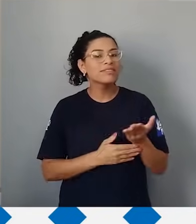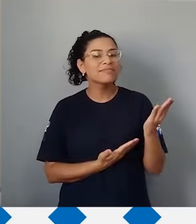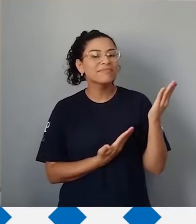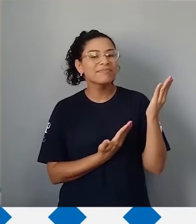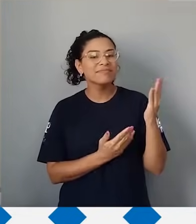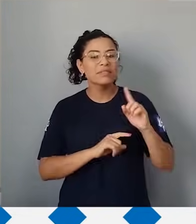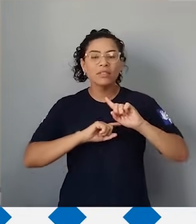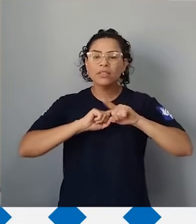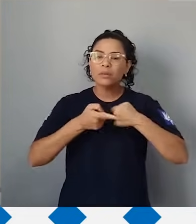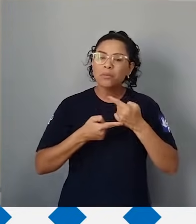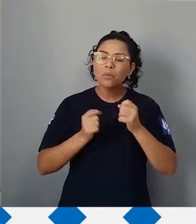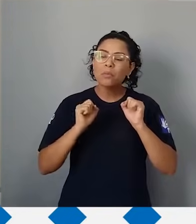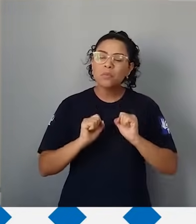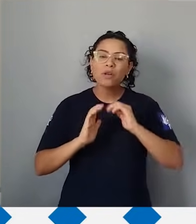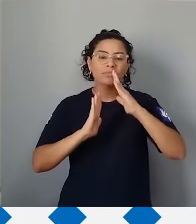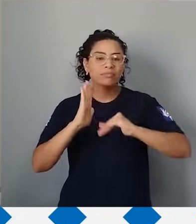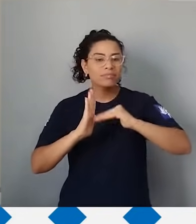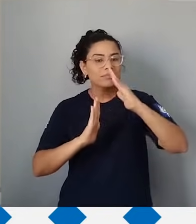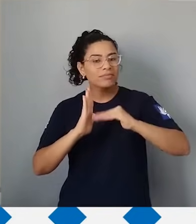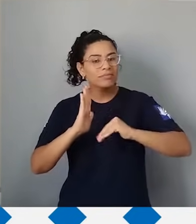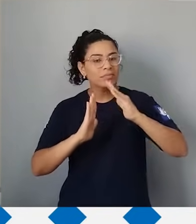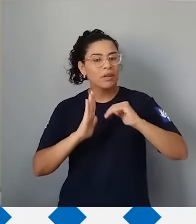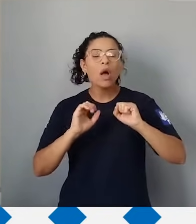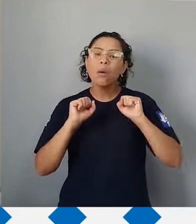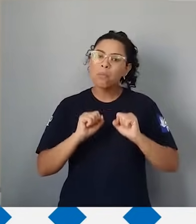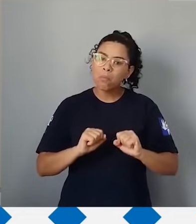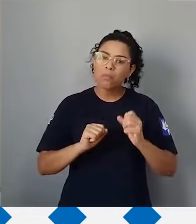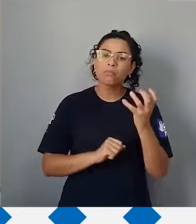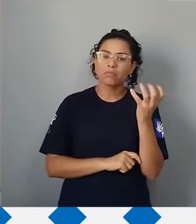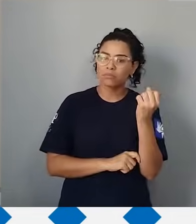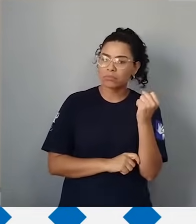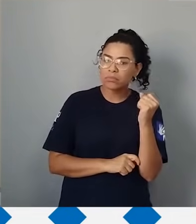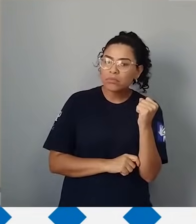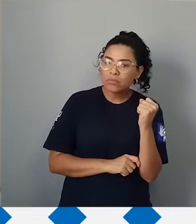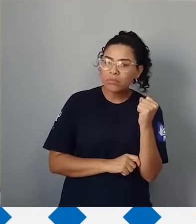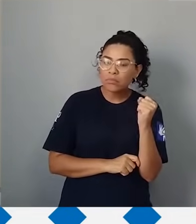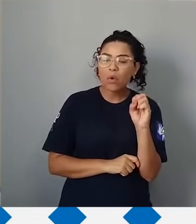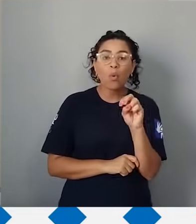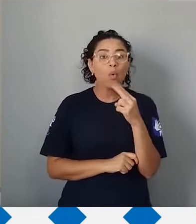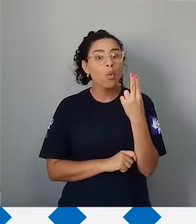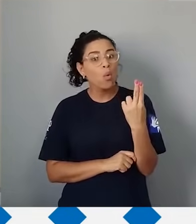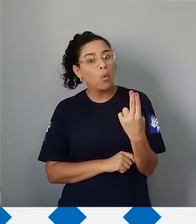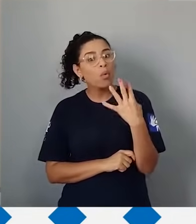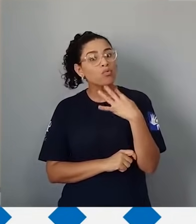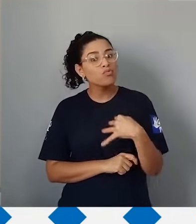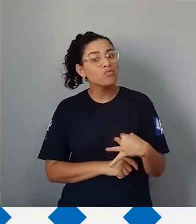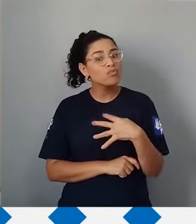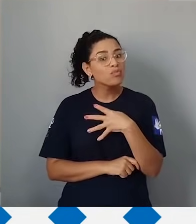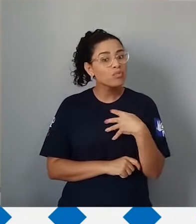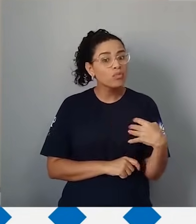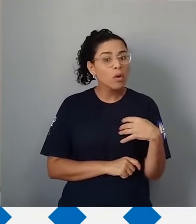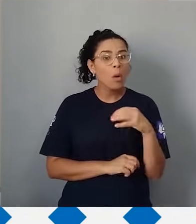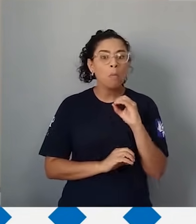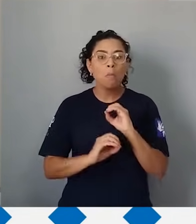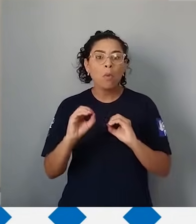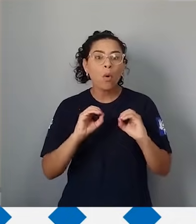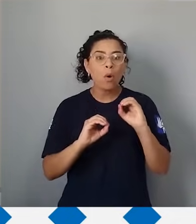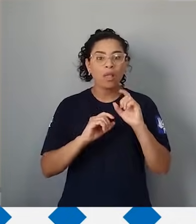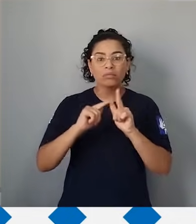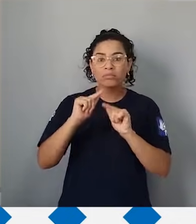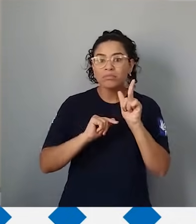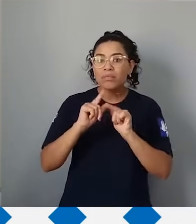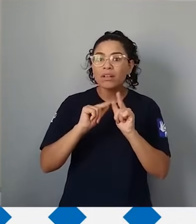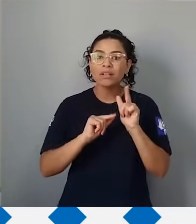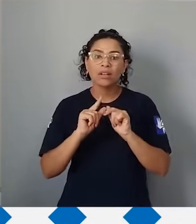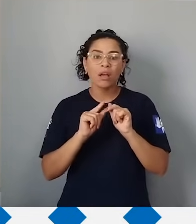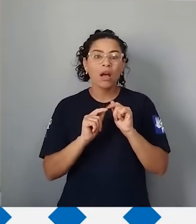disso, é só colorir. Você pode deixar branco, você pode deixar xadrez, você pode deixar com bolinhas, com